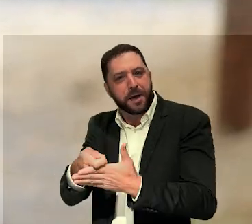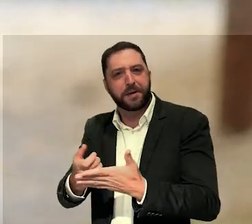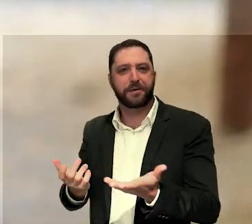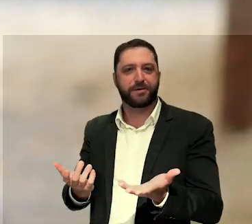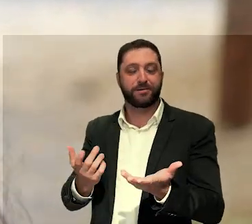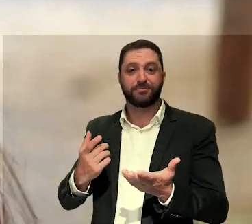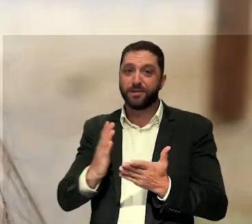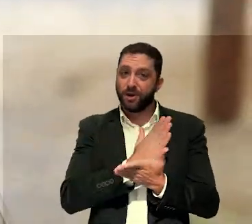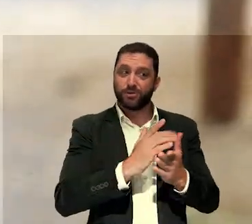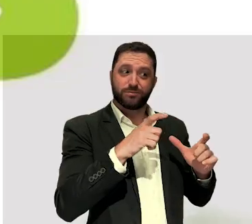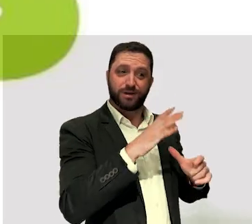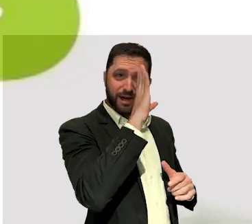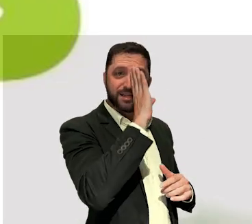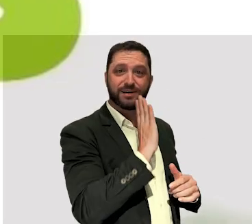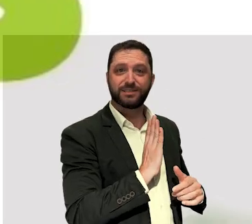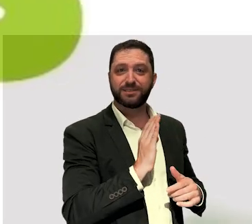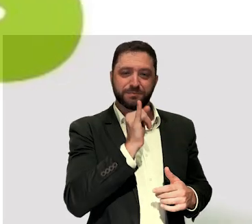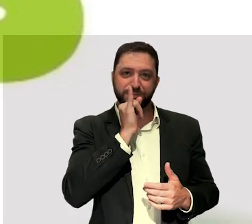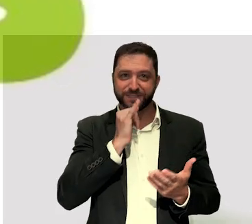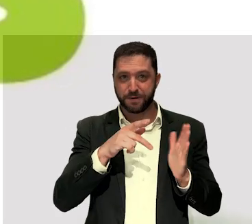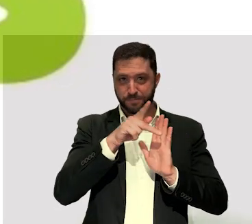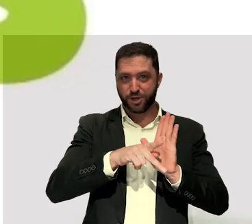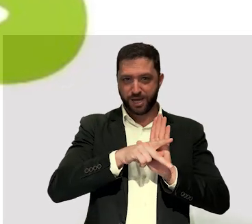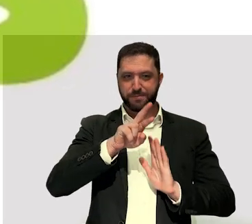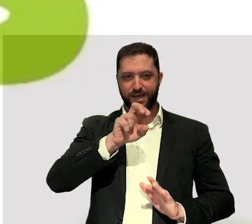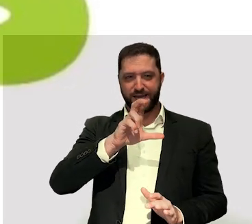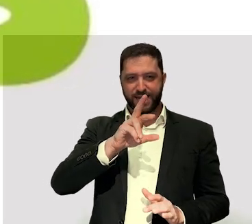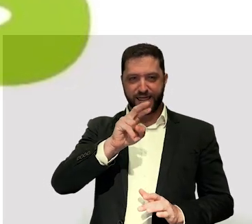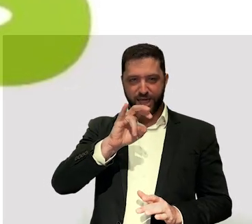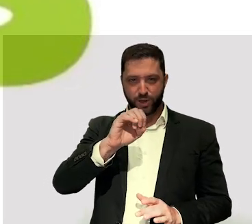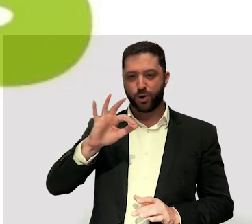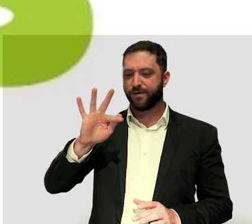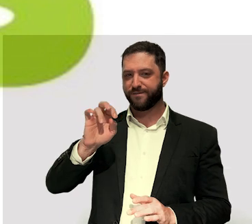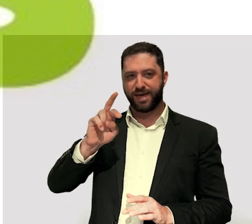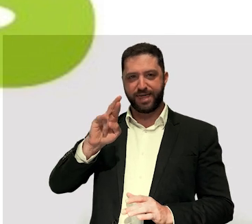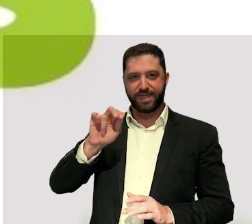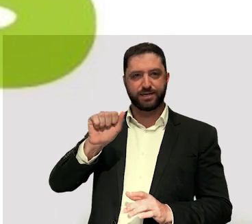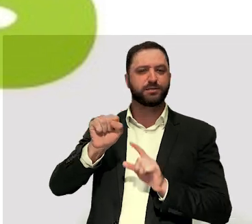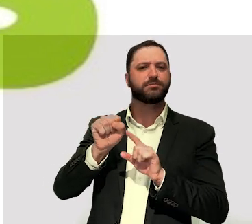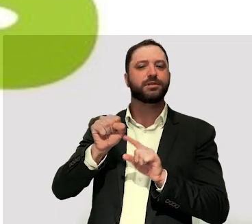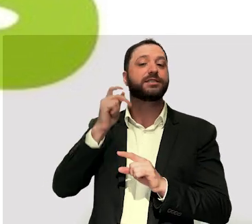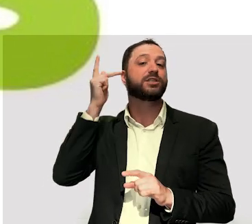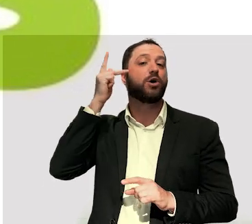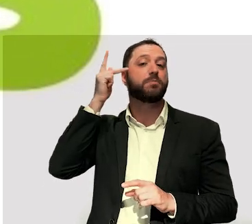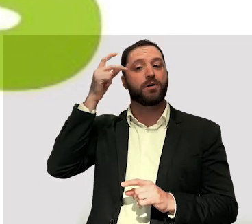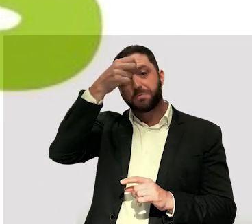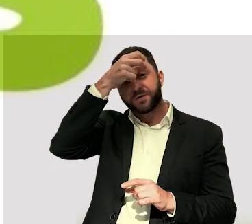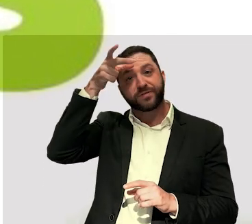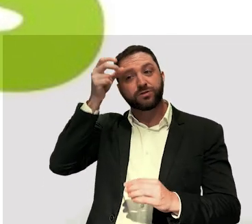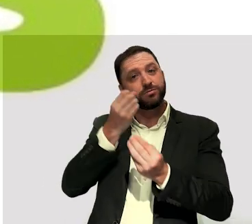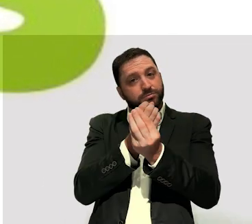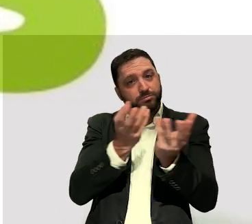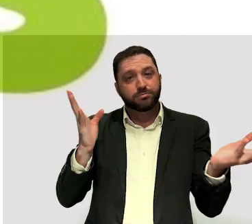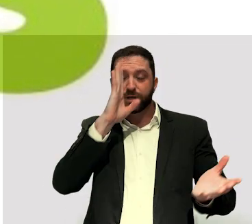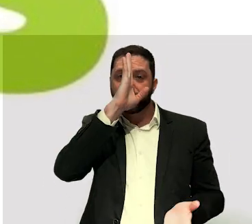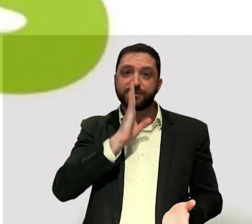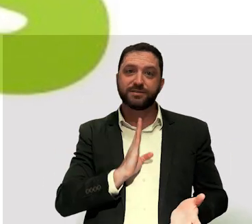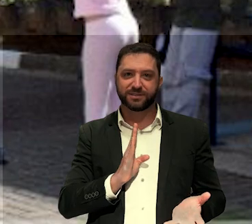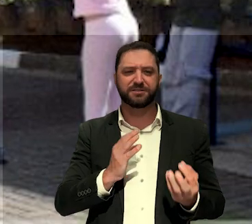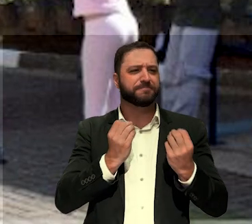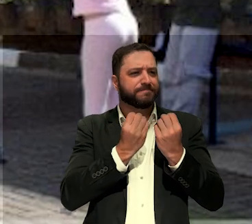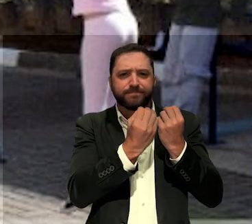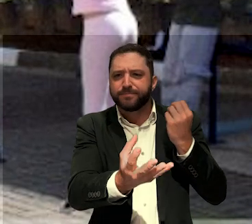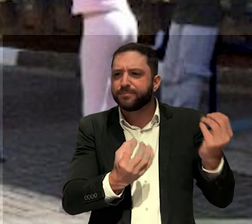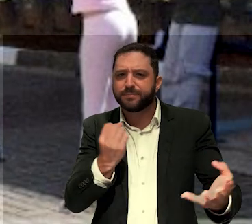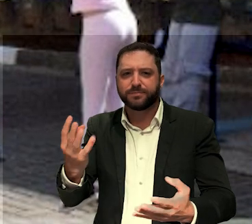e projetos pagos, há também opções gratuitas como o programa Recreio nas Férias, promovido pela Prefeitura de São Paulo